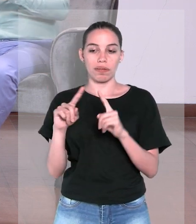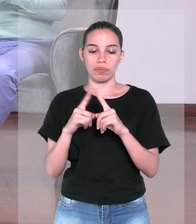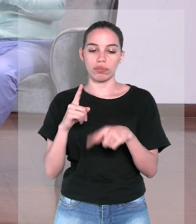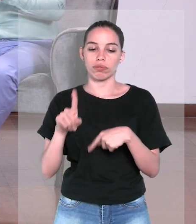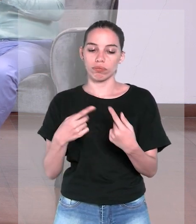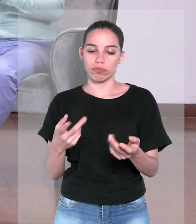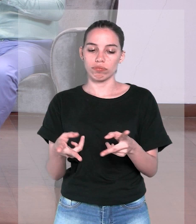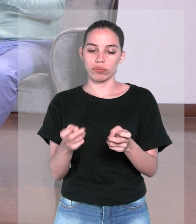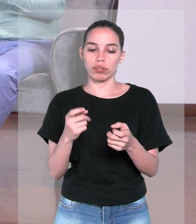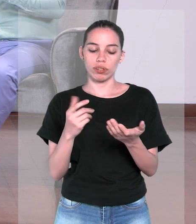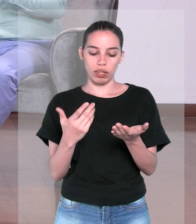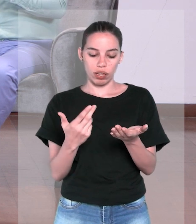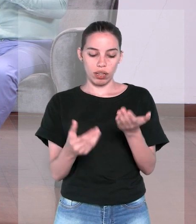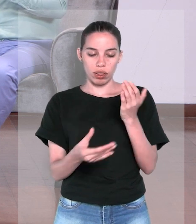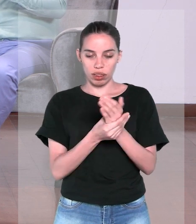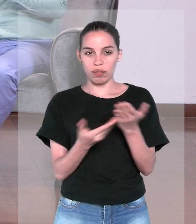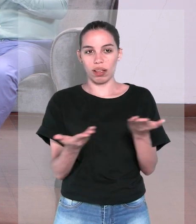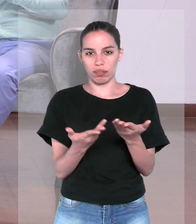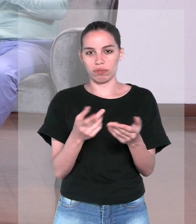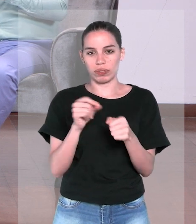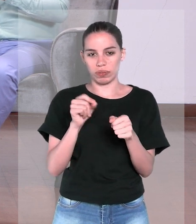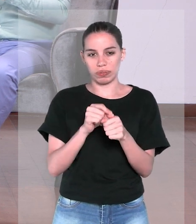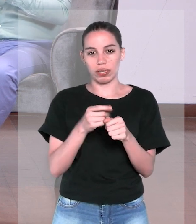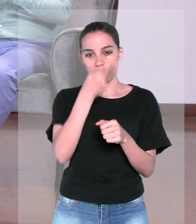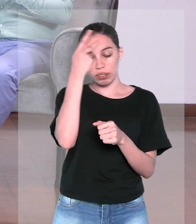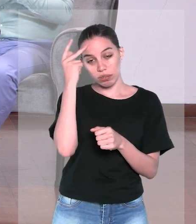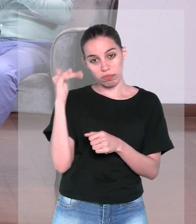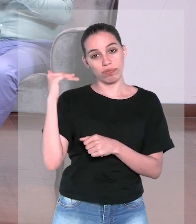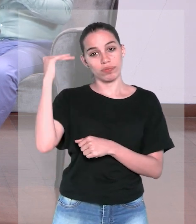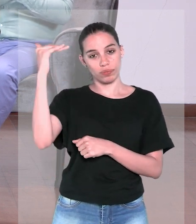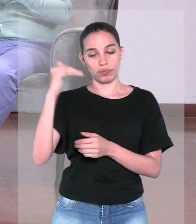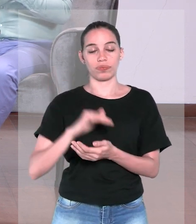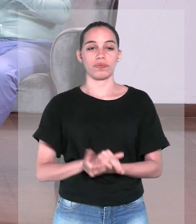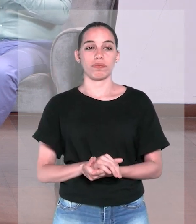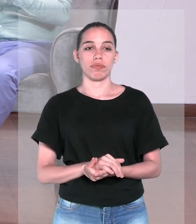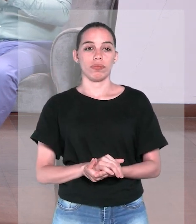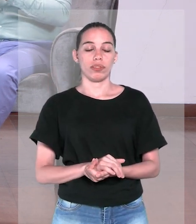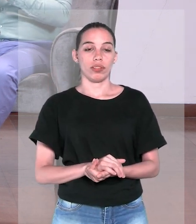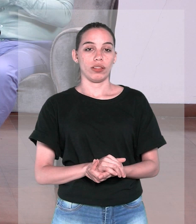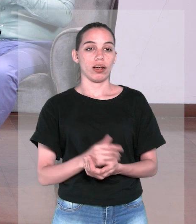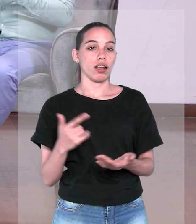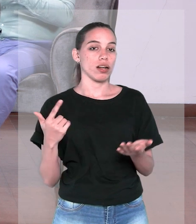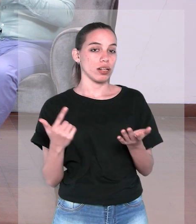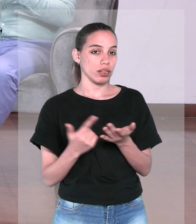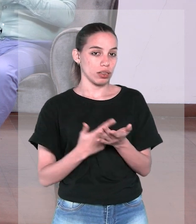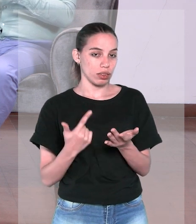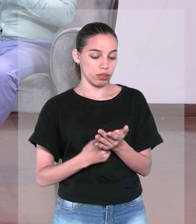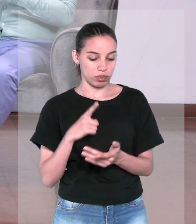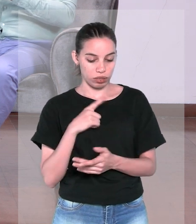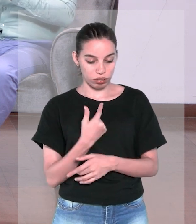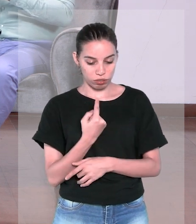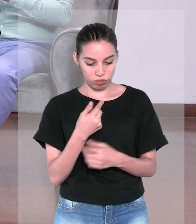leitora. E ficção tem uma coisa, né, que você até me dizia isso, nasce na gente de uma forma,